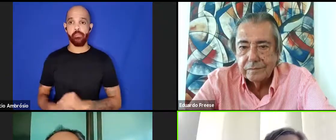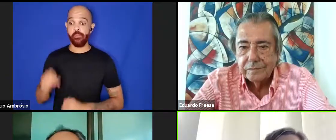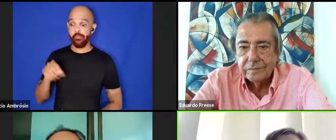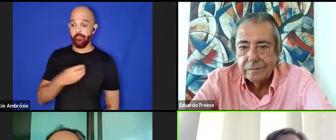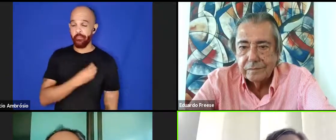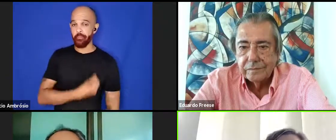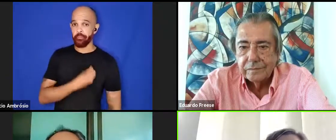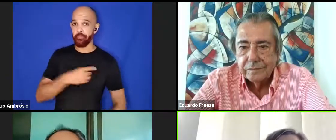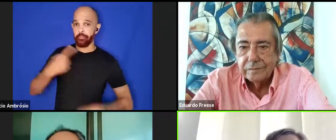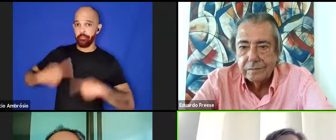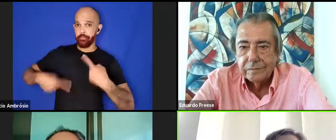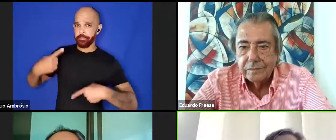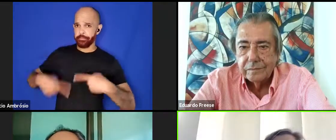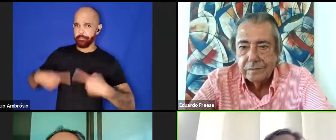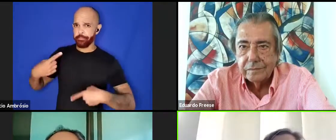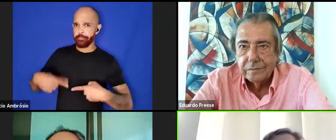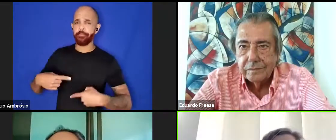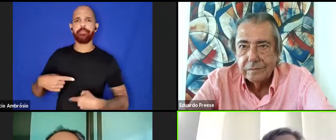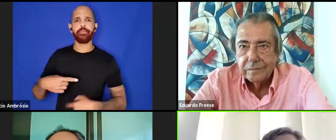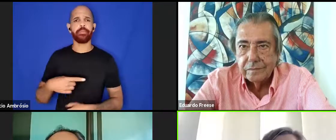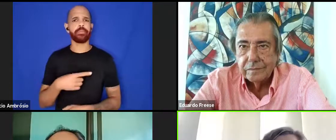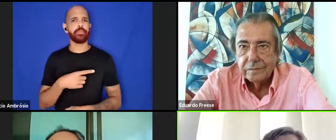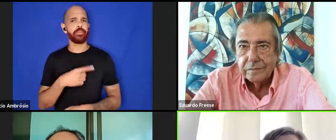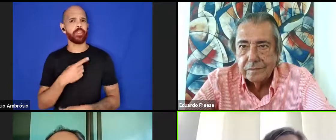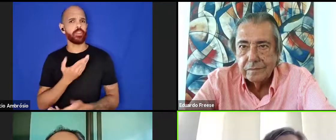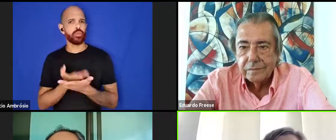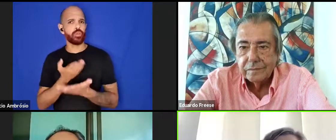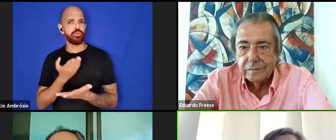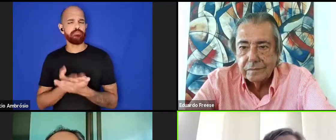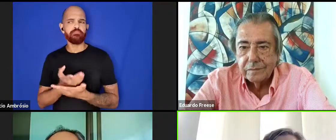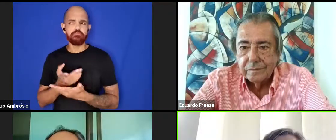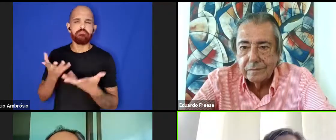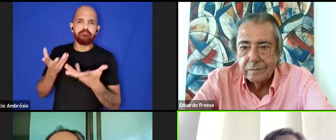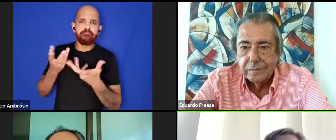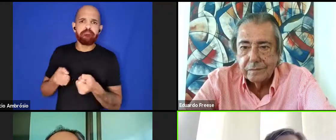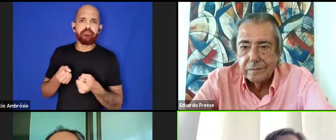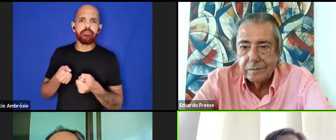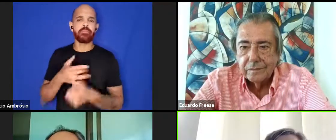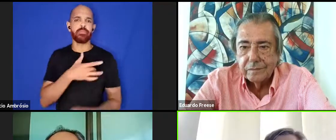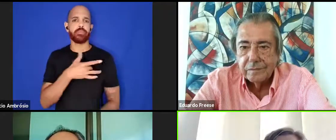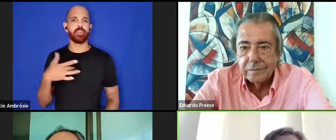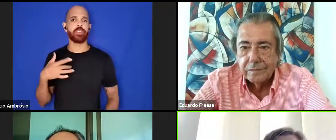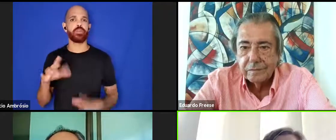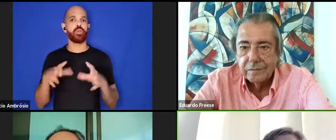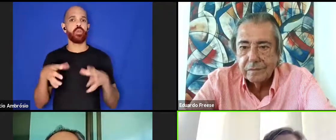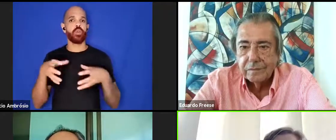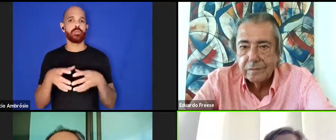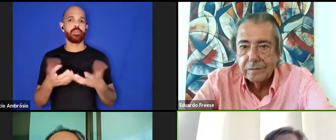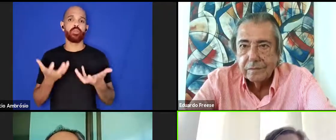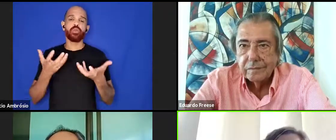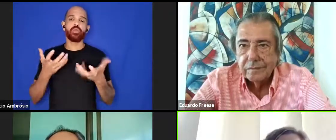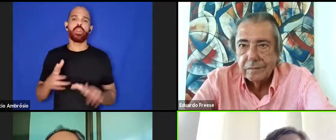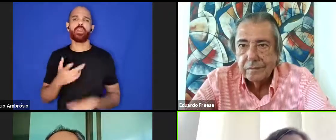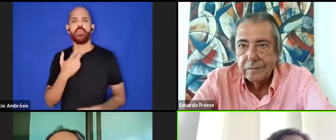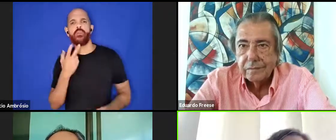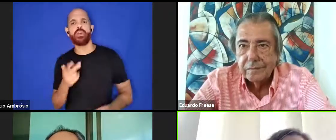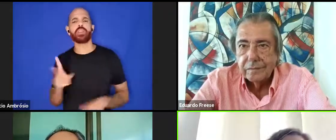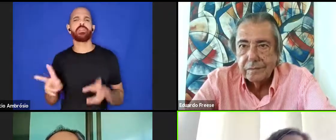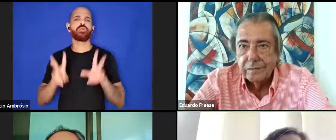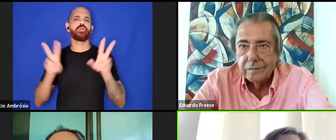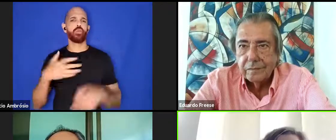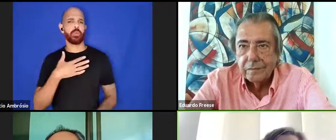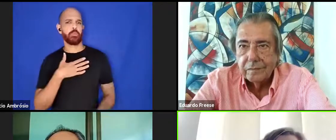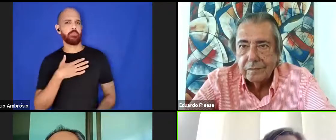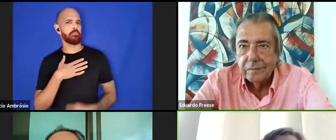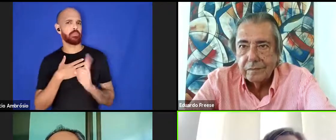política estudantil o levou a abraçar o campo da saúde coletiva. Eu não queria e não vou fazer uma fala sobre mim, mas é